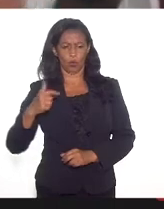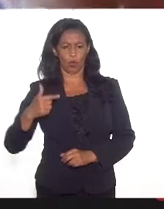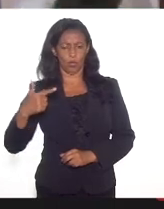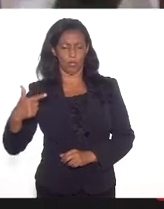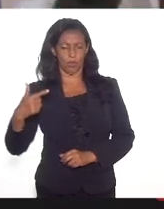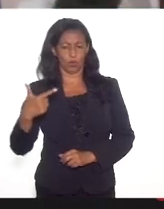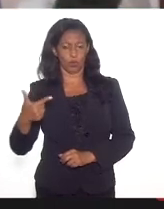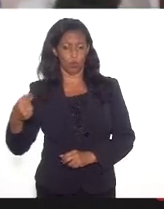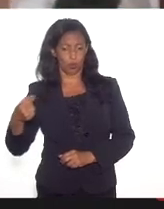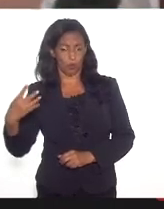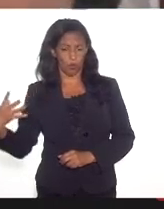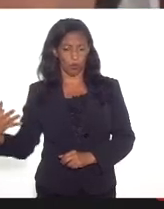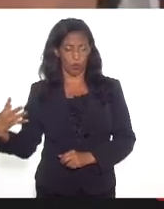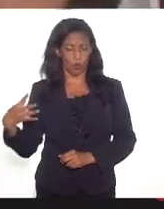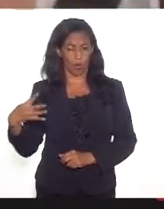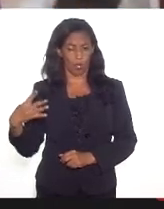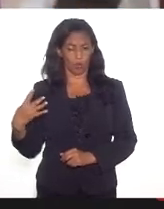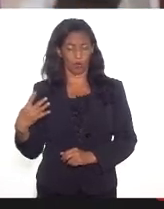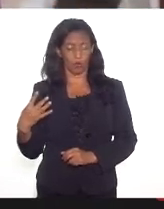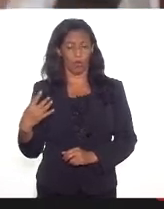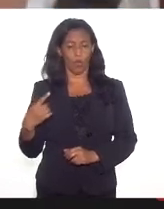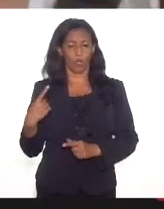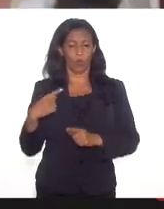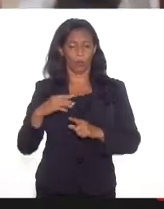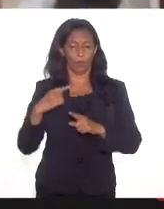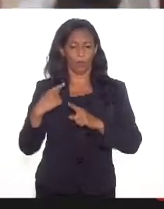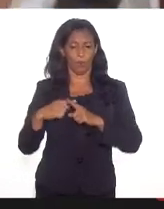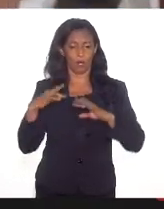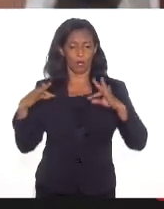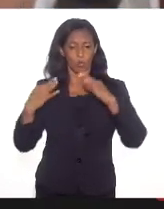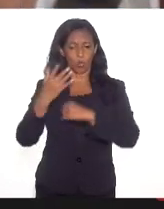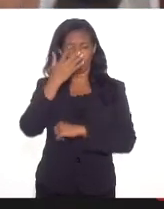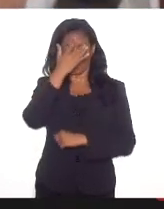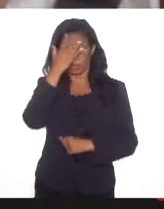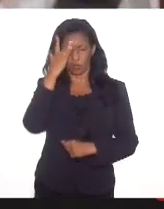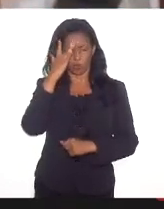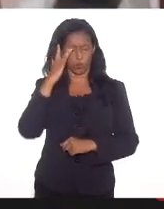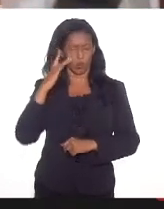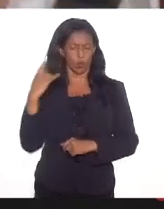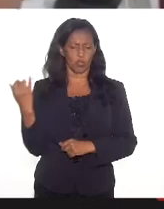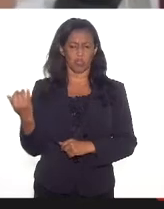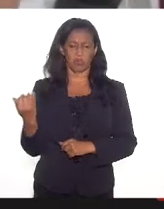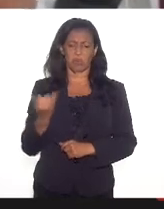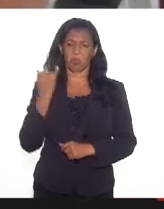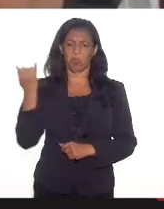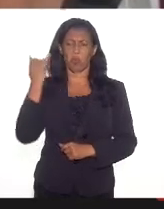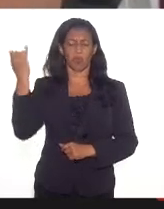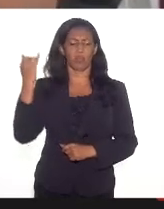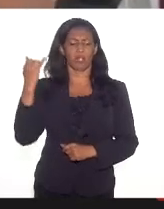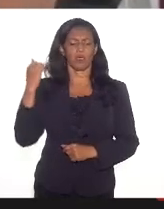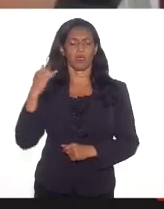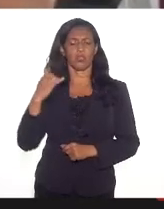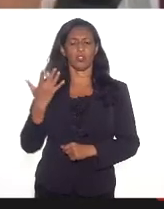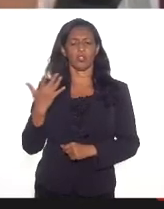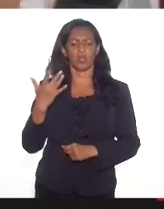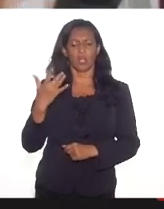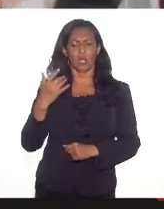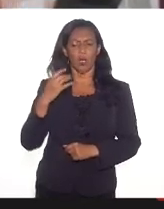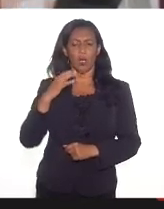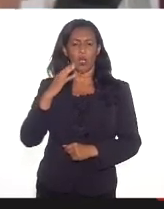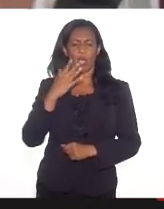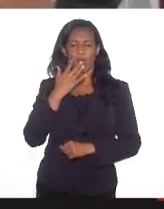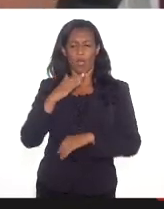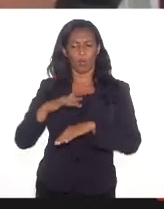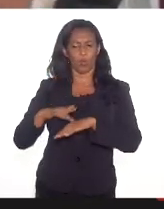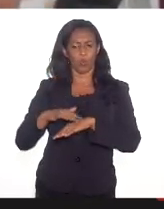para todas as pessoas no Brasil não importa as origem raza se ficarem condições